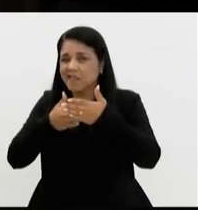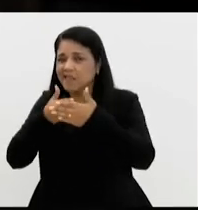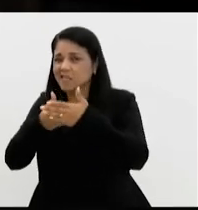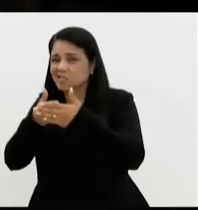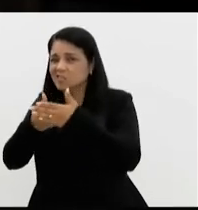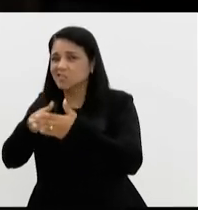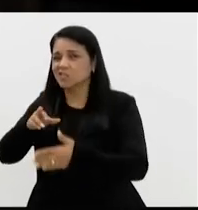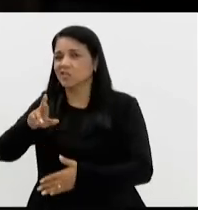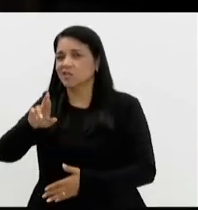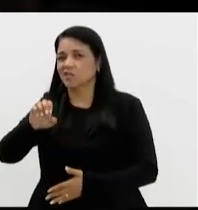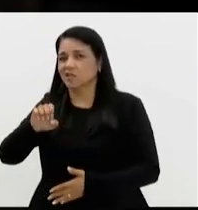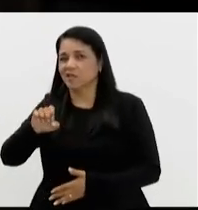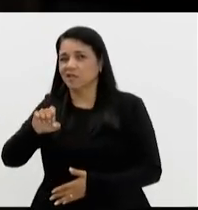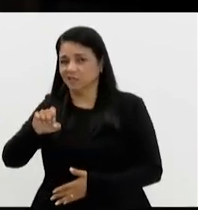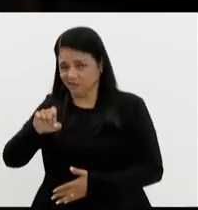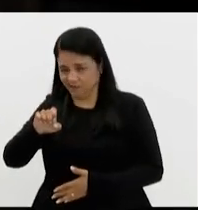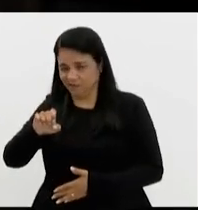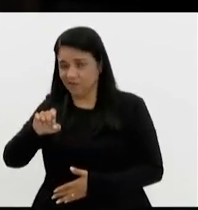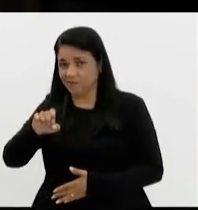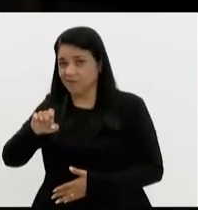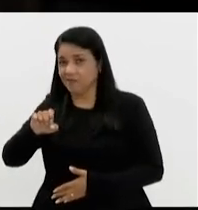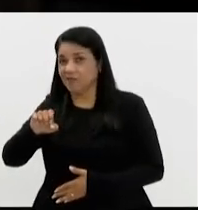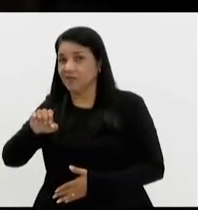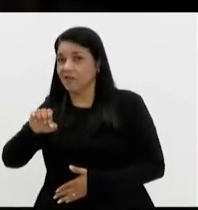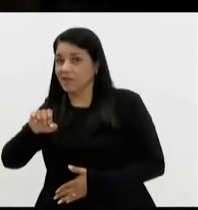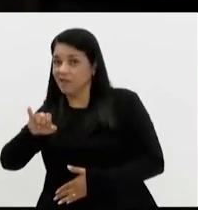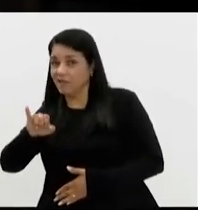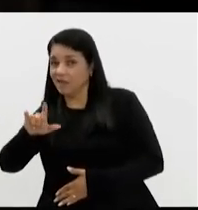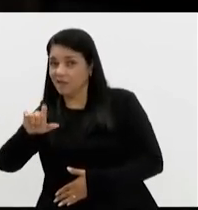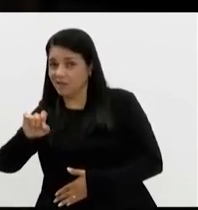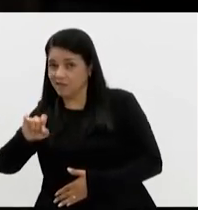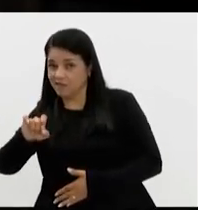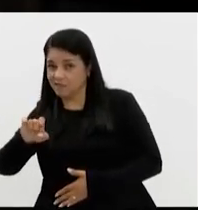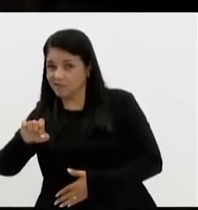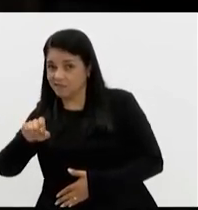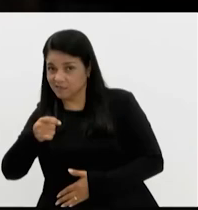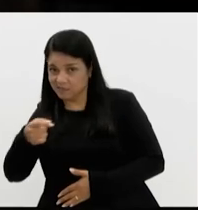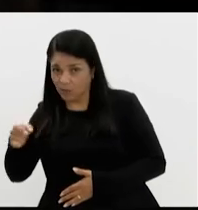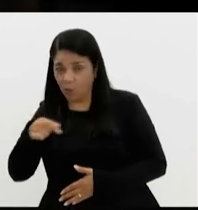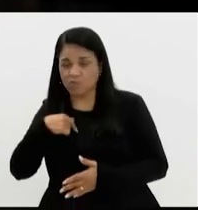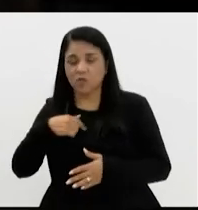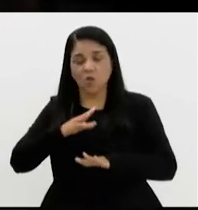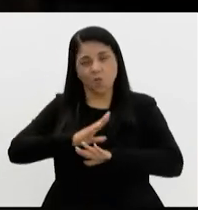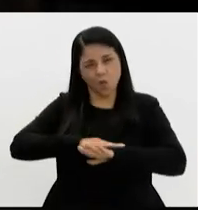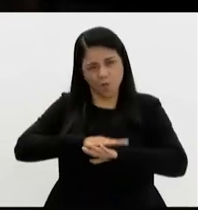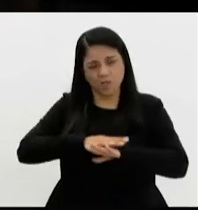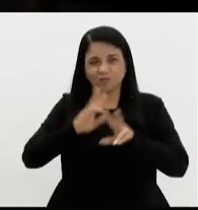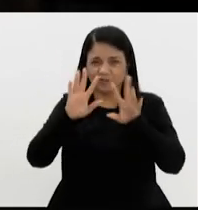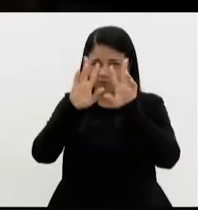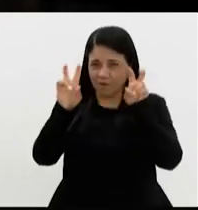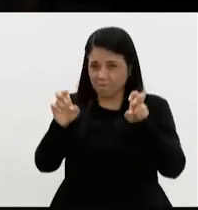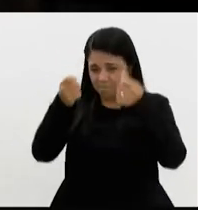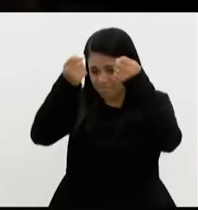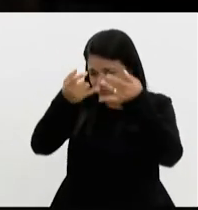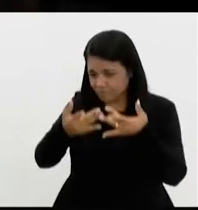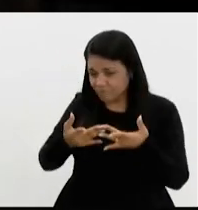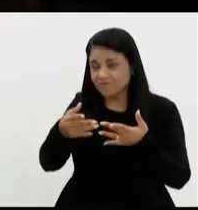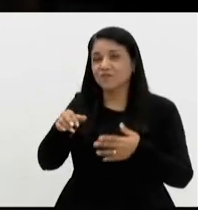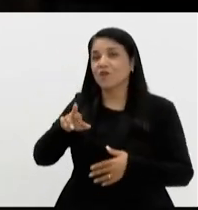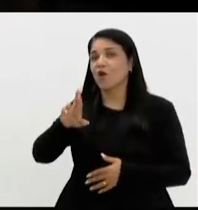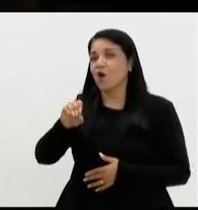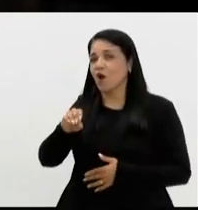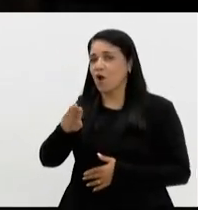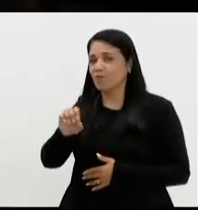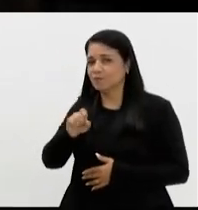reeleição nos parlamentos Então vamos voltar a falar disso Em algum momento eu imagino Dr Robson Dr solto